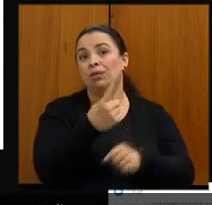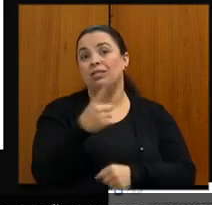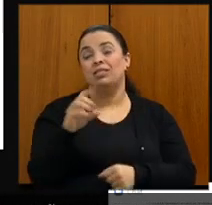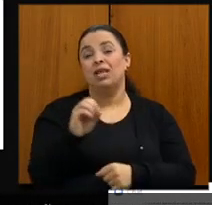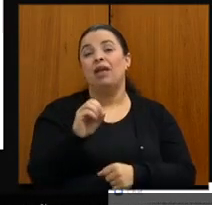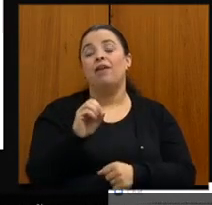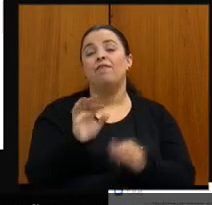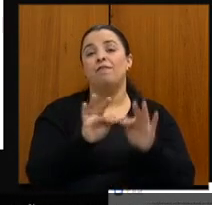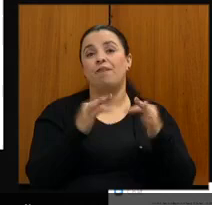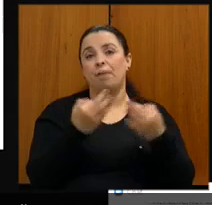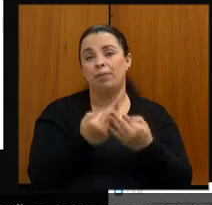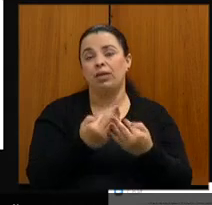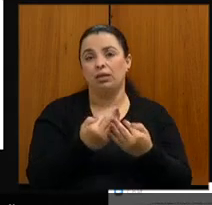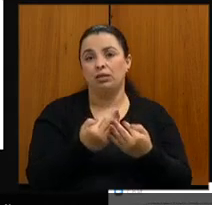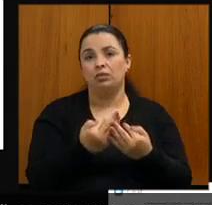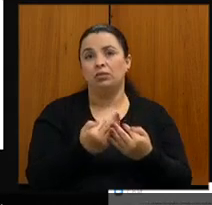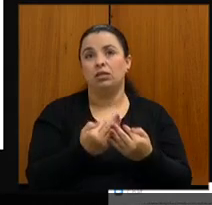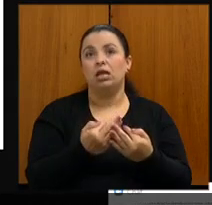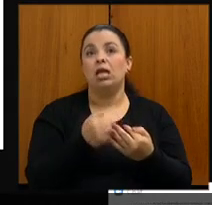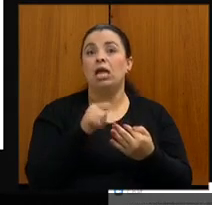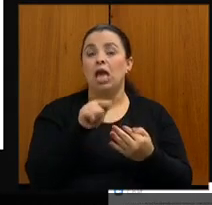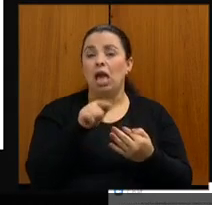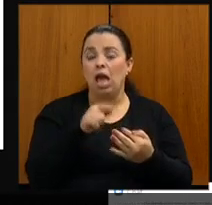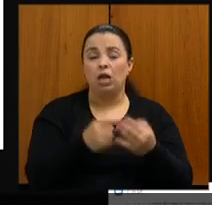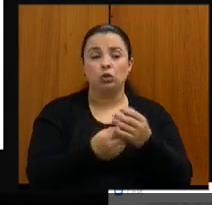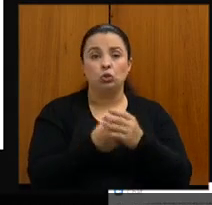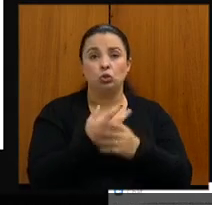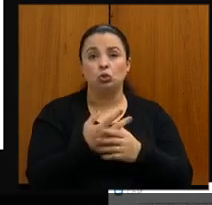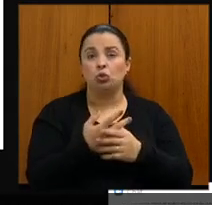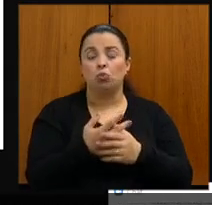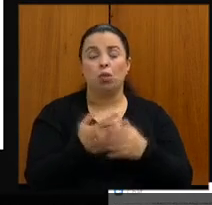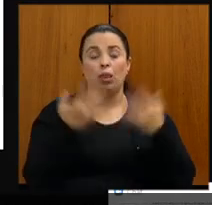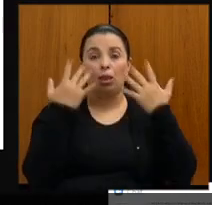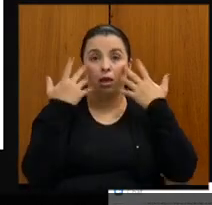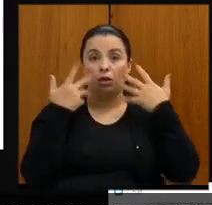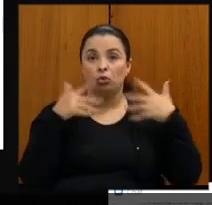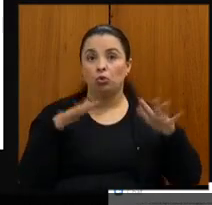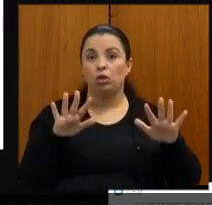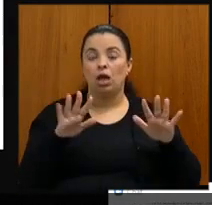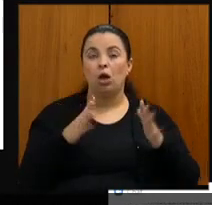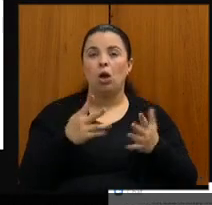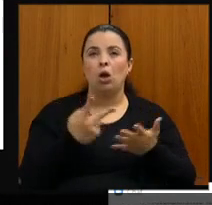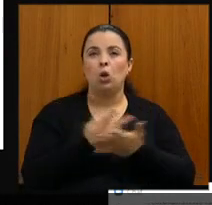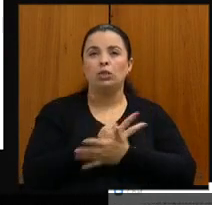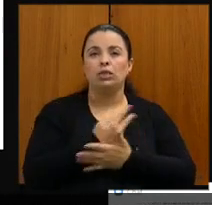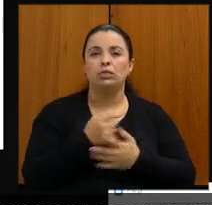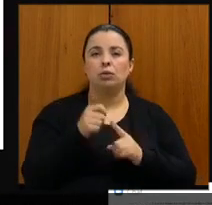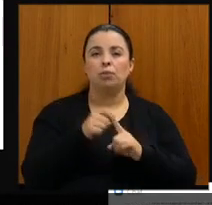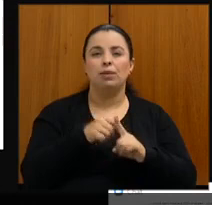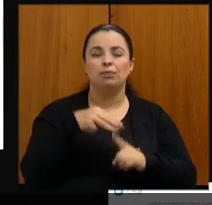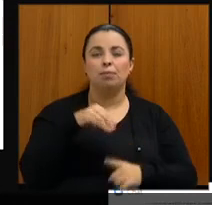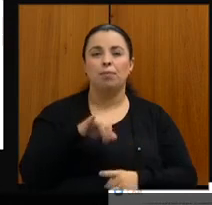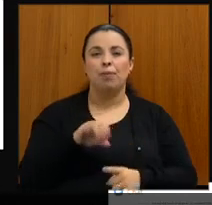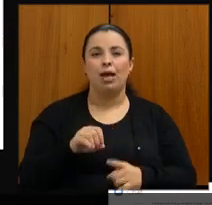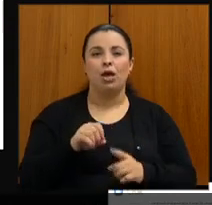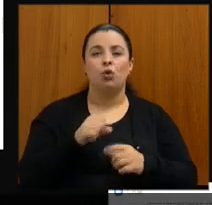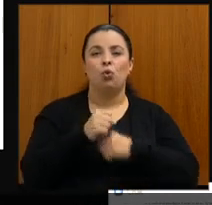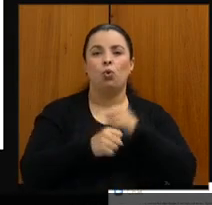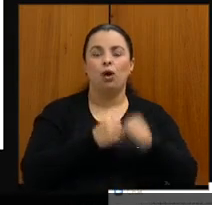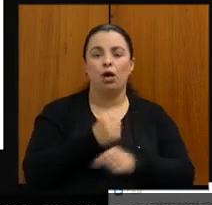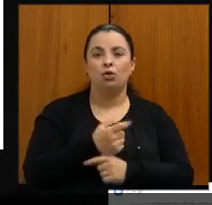moradia A Criada de forma espontânea ocorreu no início lá em meados de maio de 2020